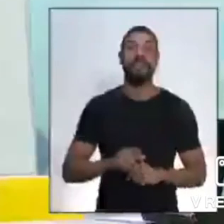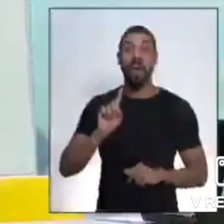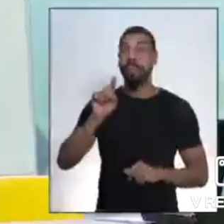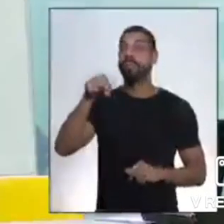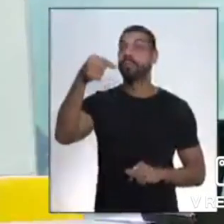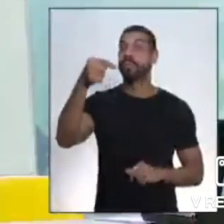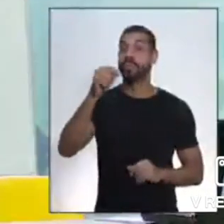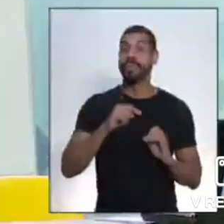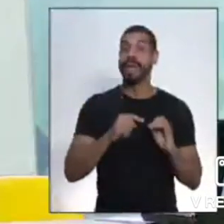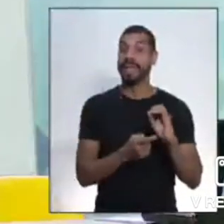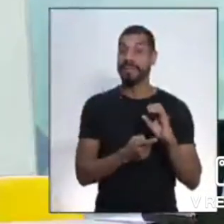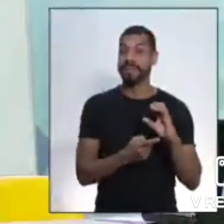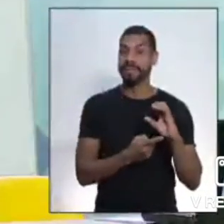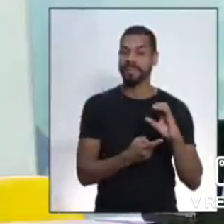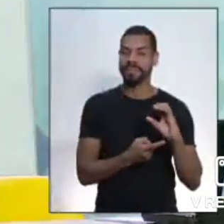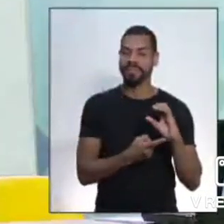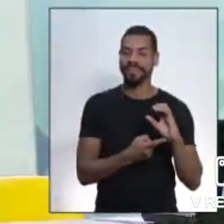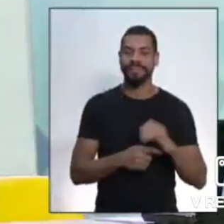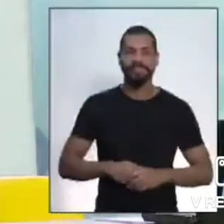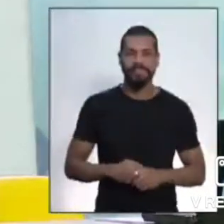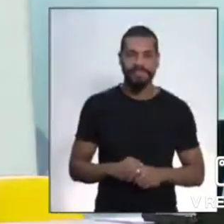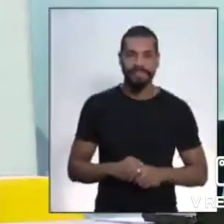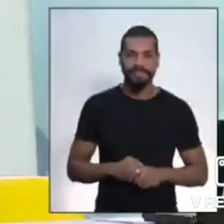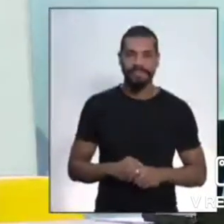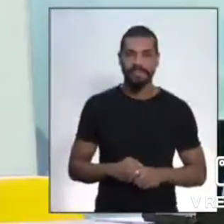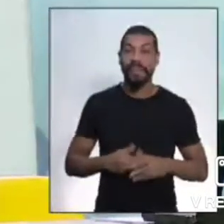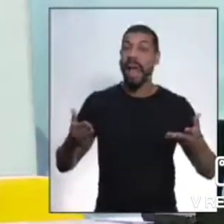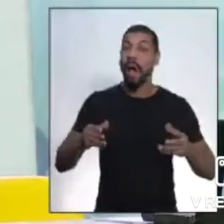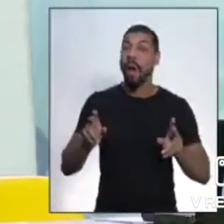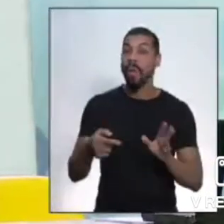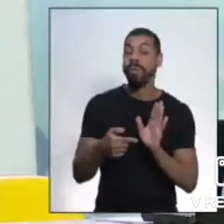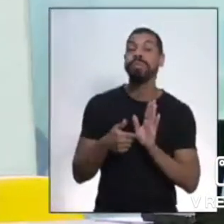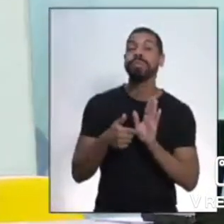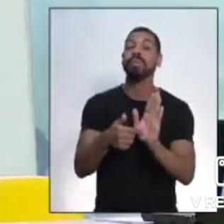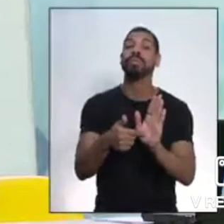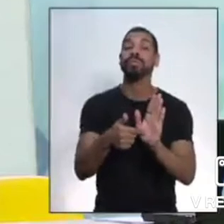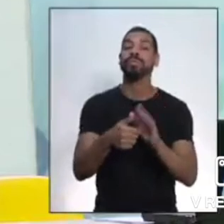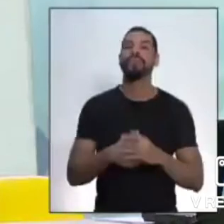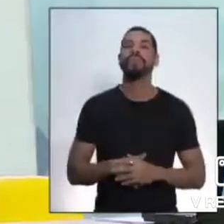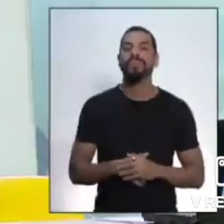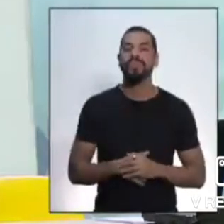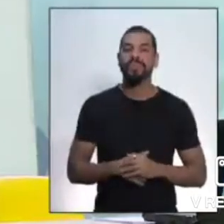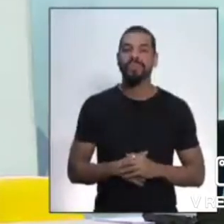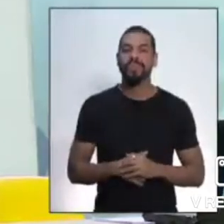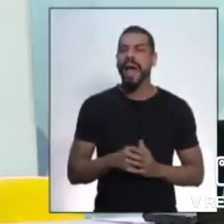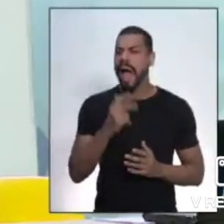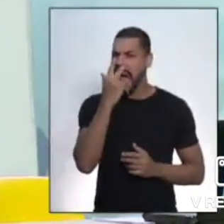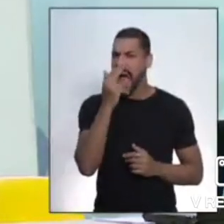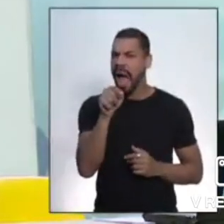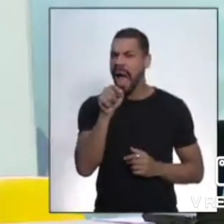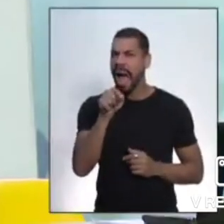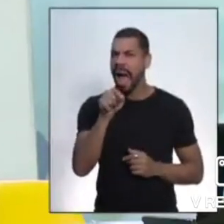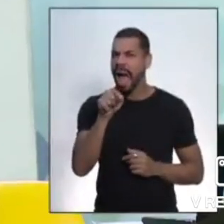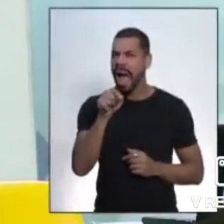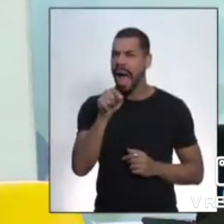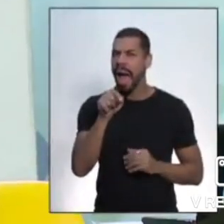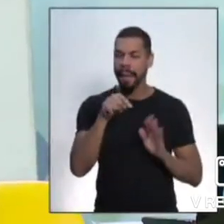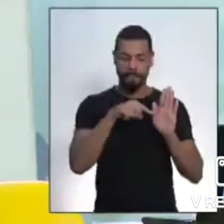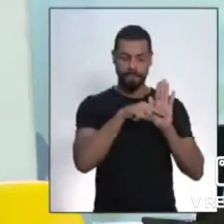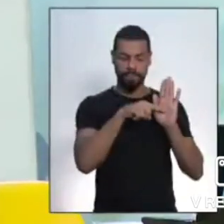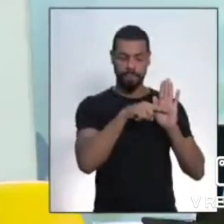último. Pro último, ele apareceu... Acho que apareceu primeiro assim, né? Menos